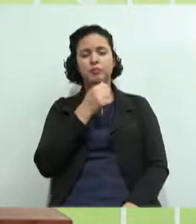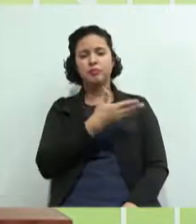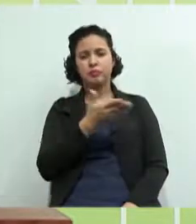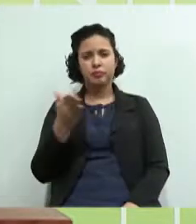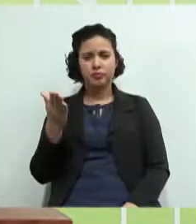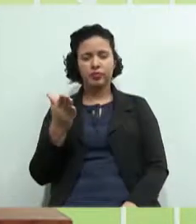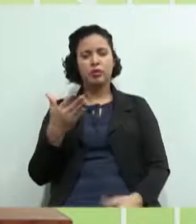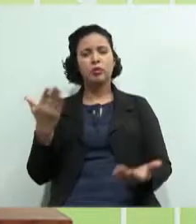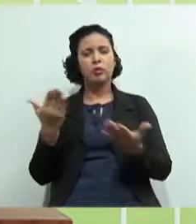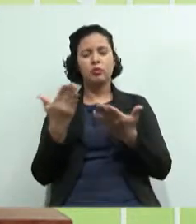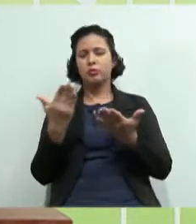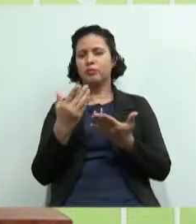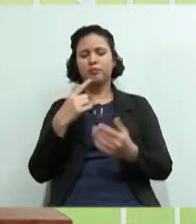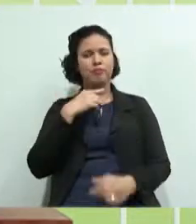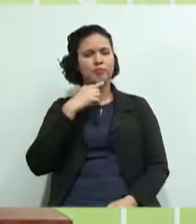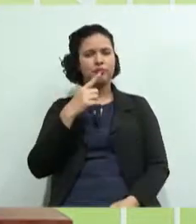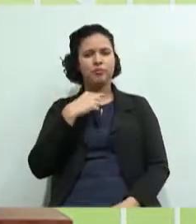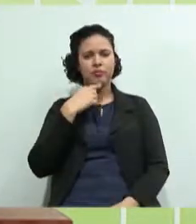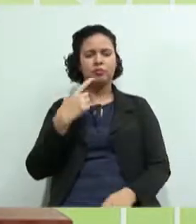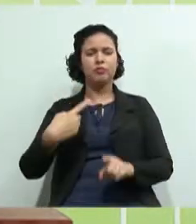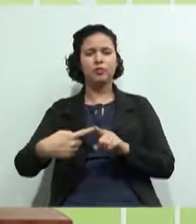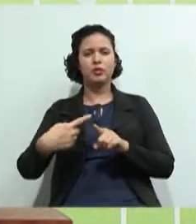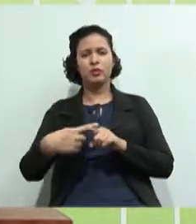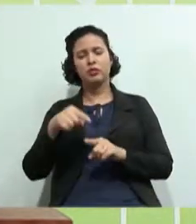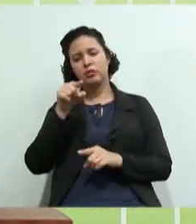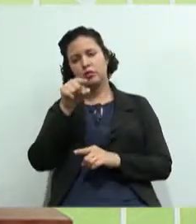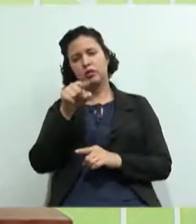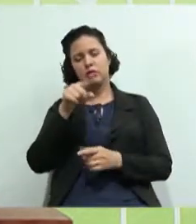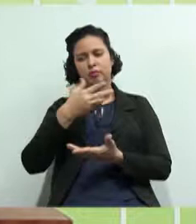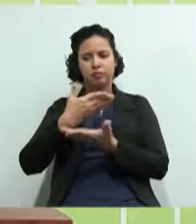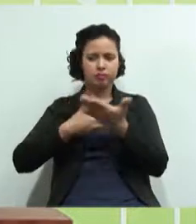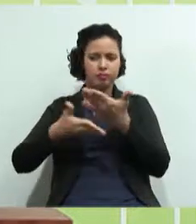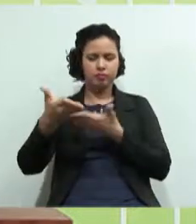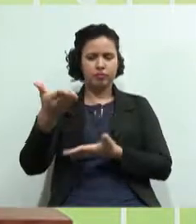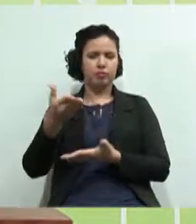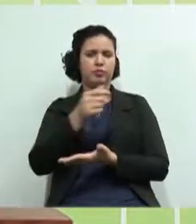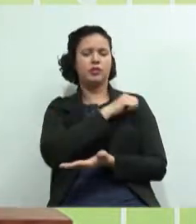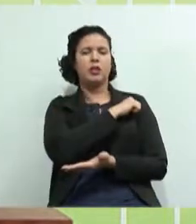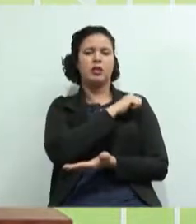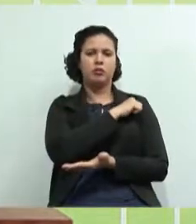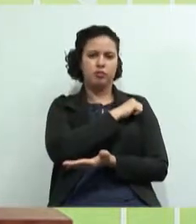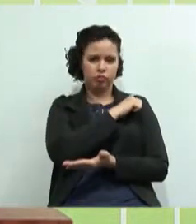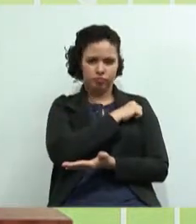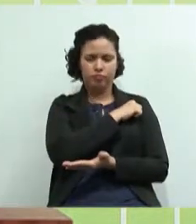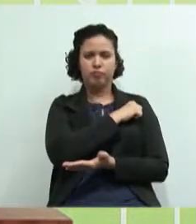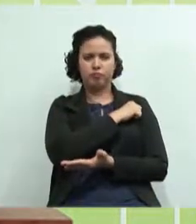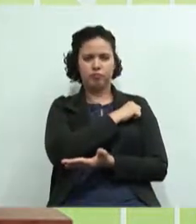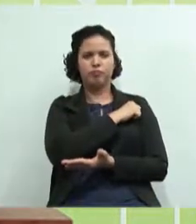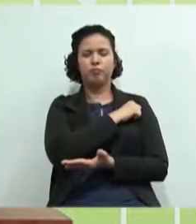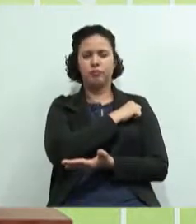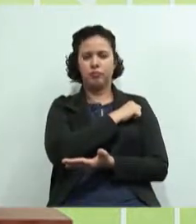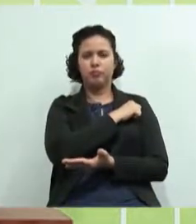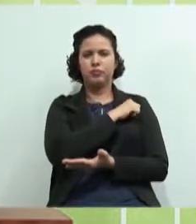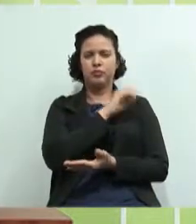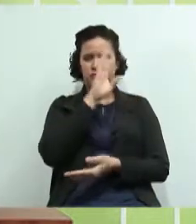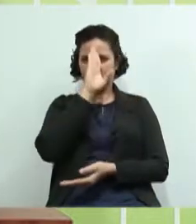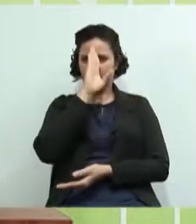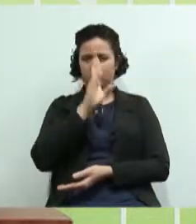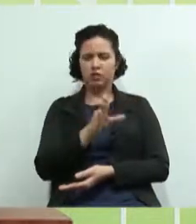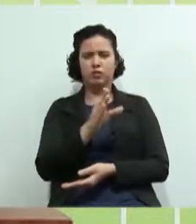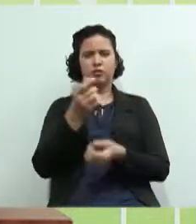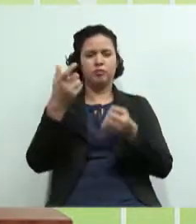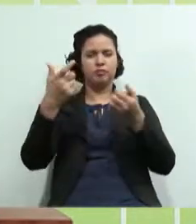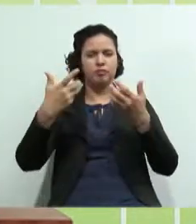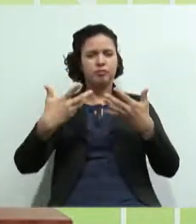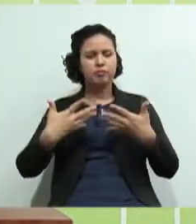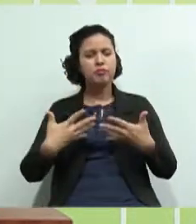a nossa aula não seria a mesma. Afinal de contas, vocês são intermediários que estão entre nós e os alunos diretamente e, é claro,